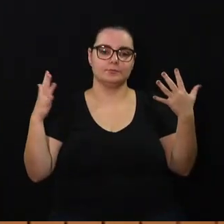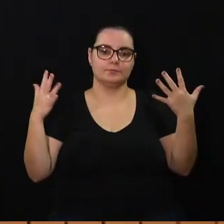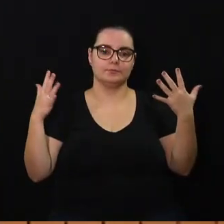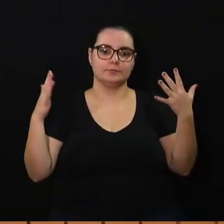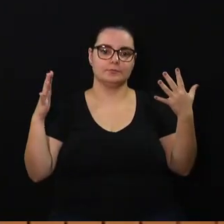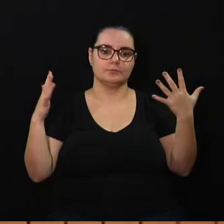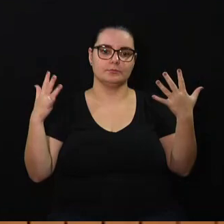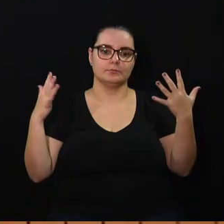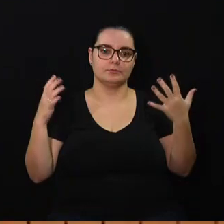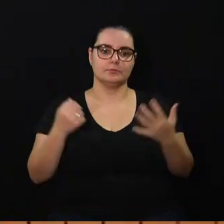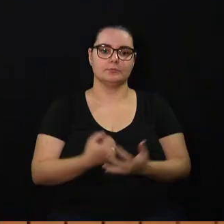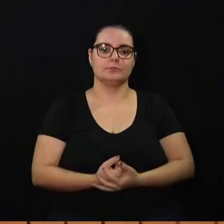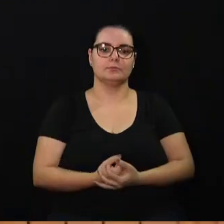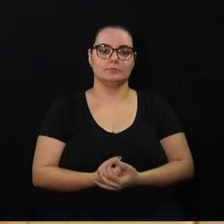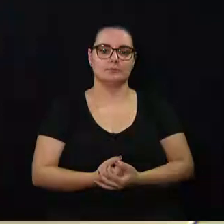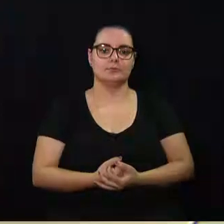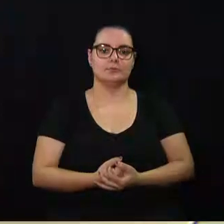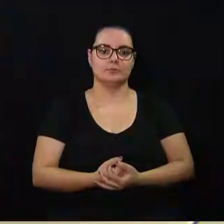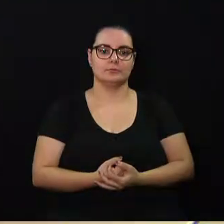talarico